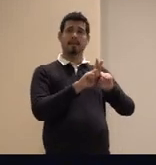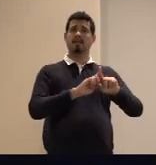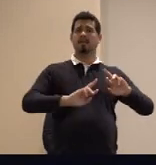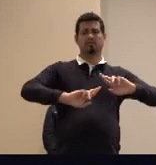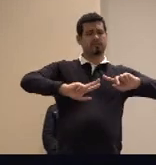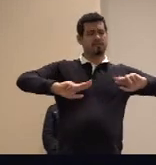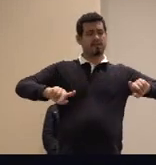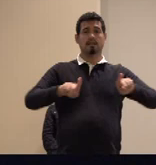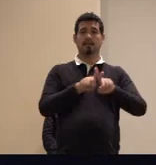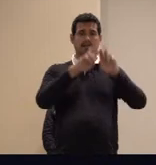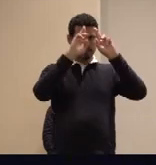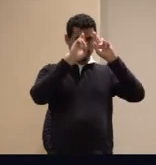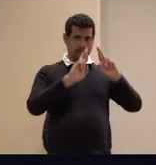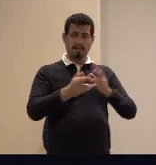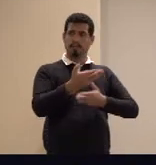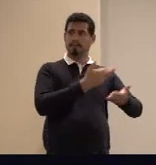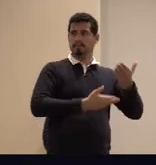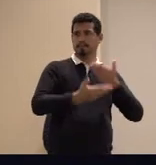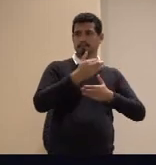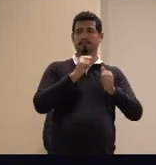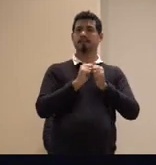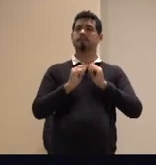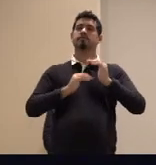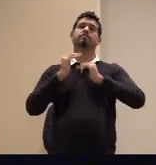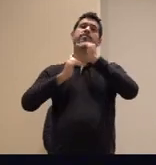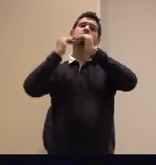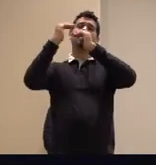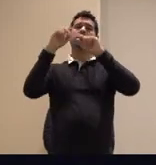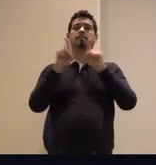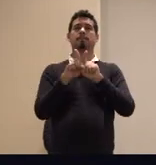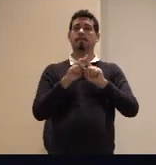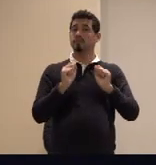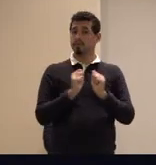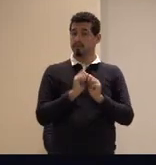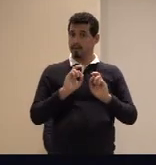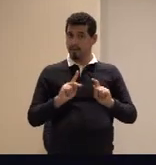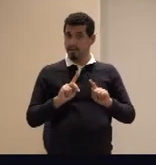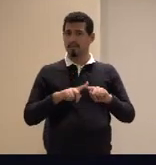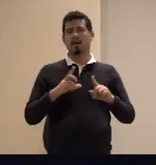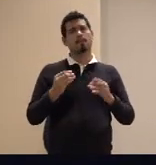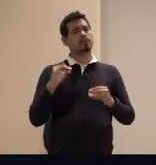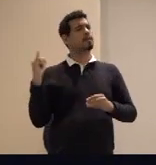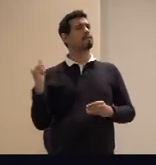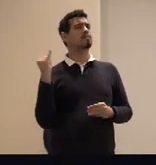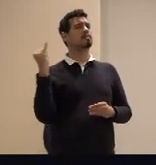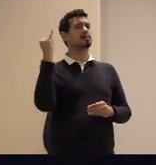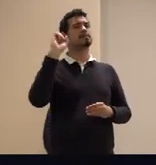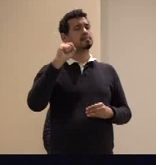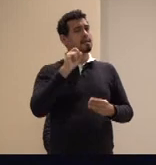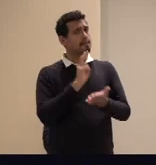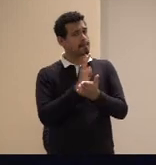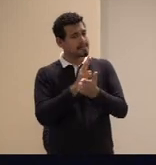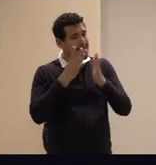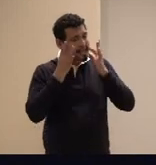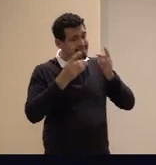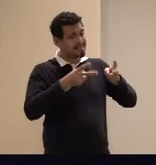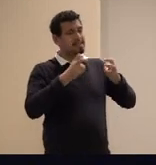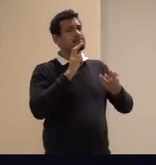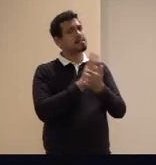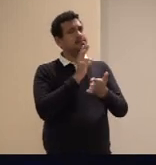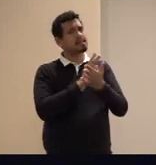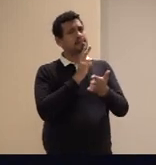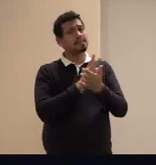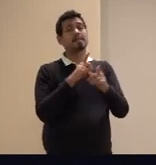com respeito à condição de desenvolvimento. Tá? Então, muito importante, tem que estar atento e